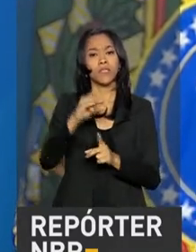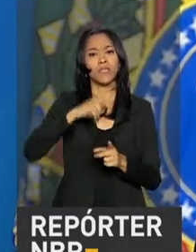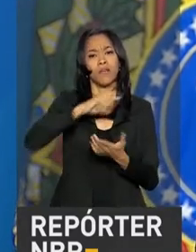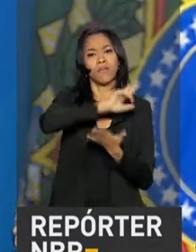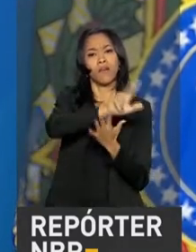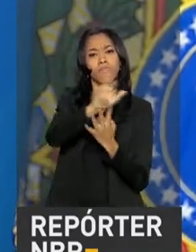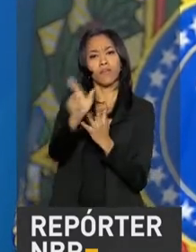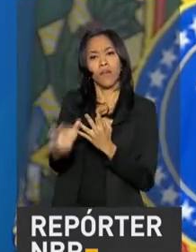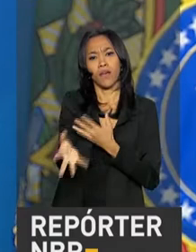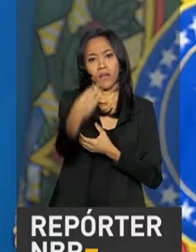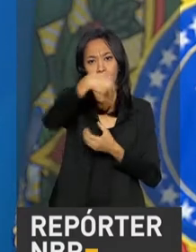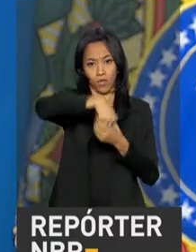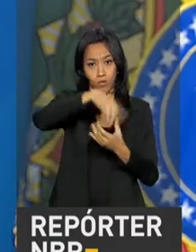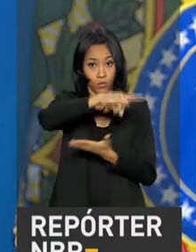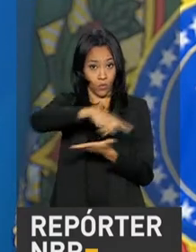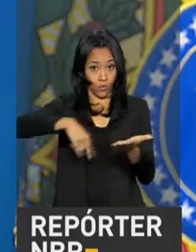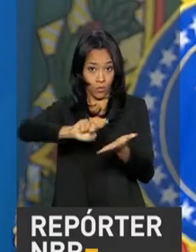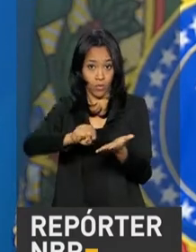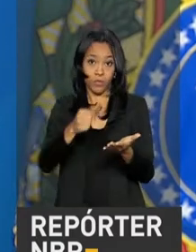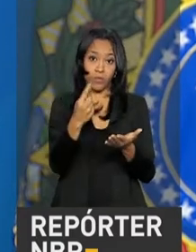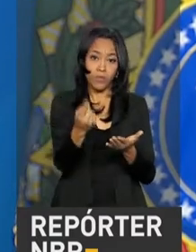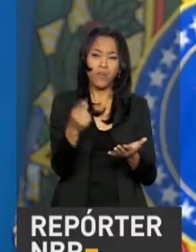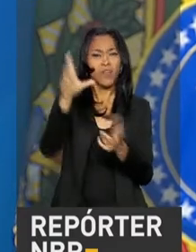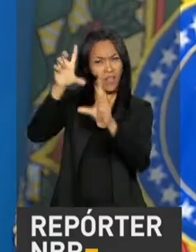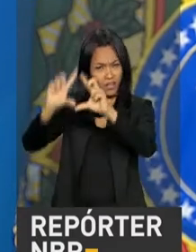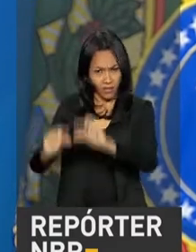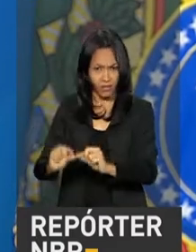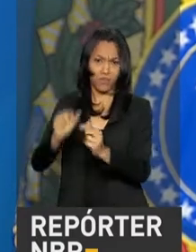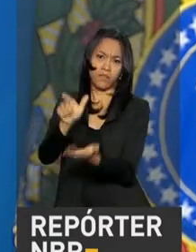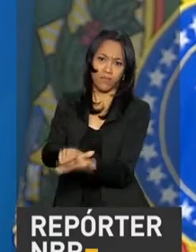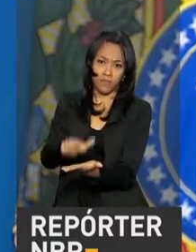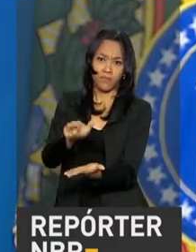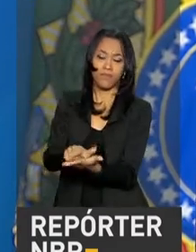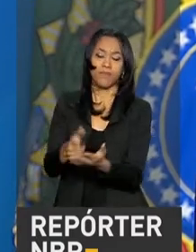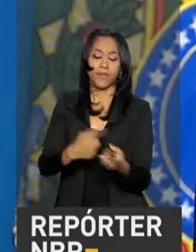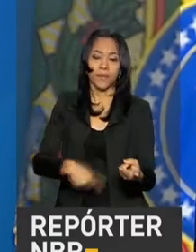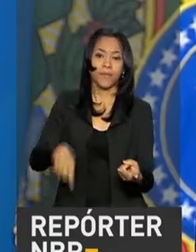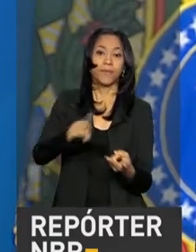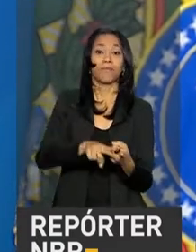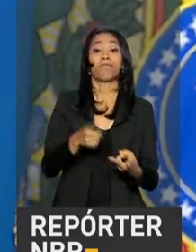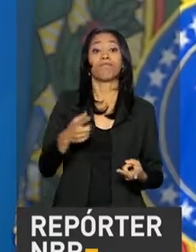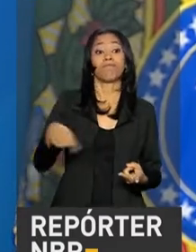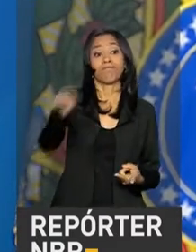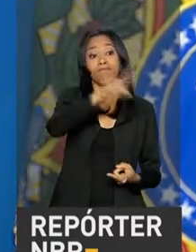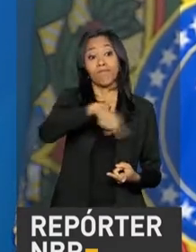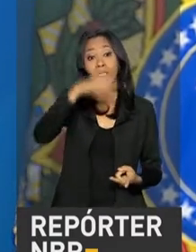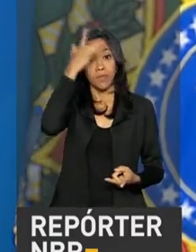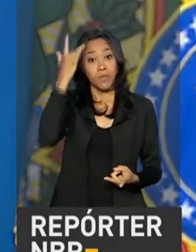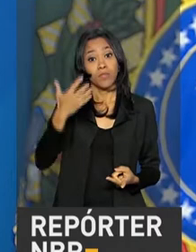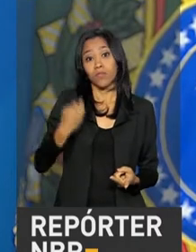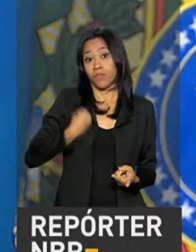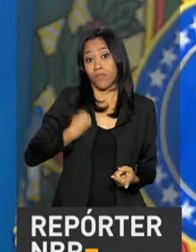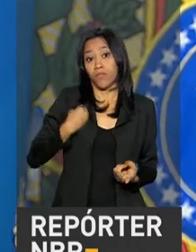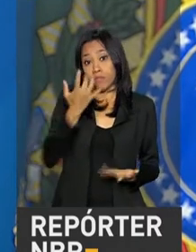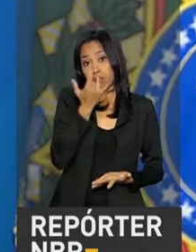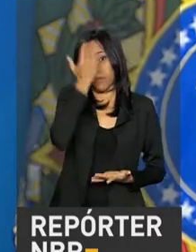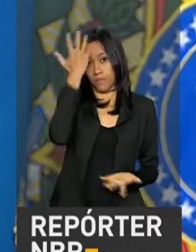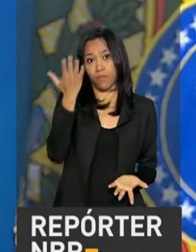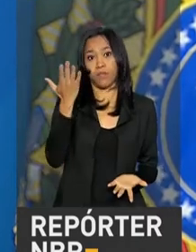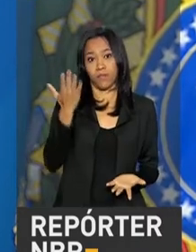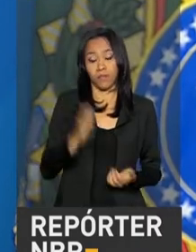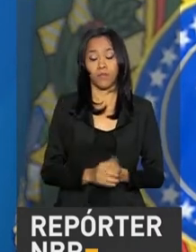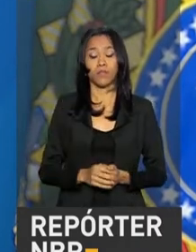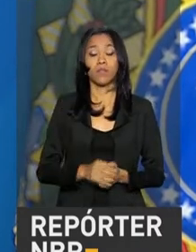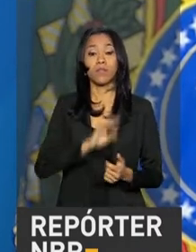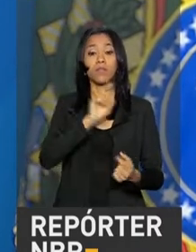único queremos todos - papel a vida de todo mundo de alguma maneira ficará mais fácil a